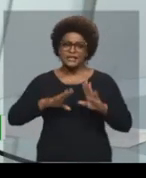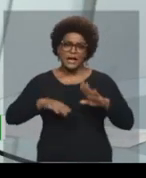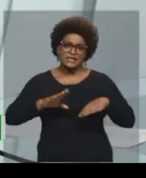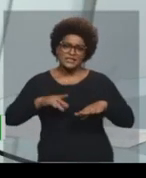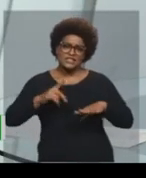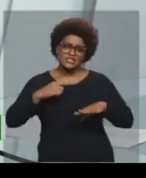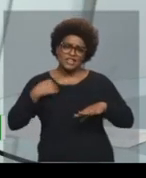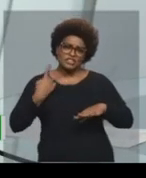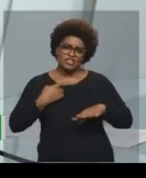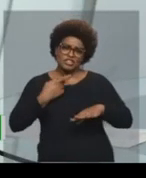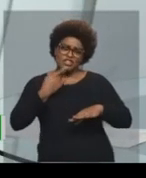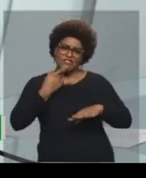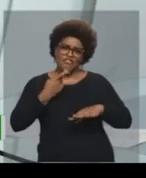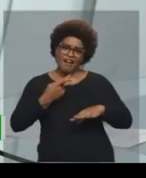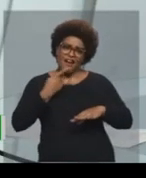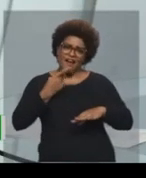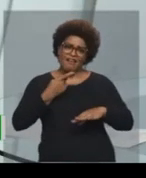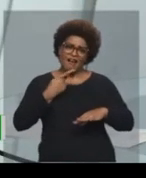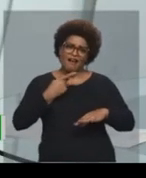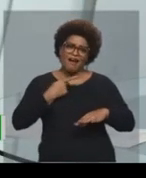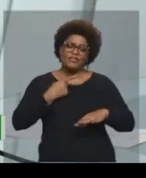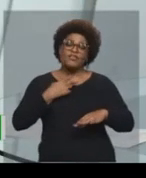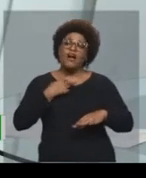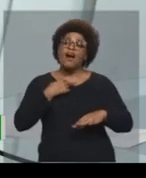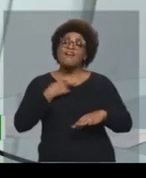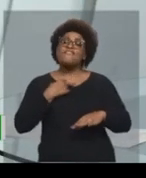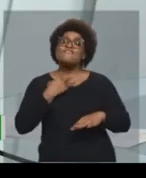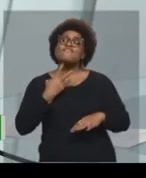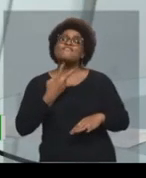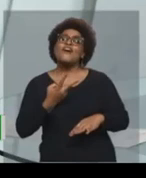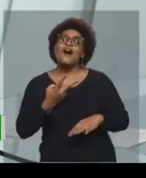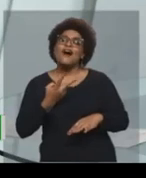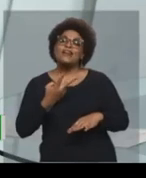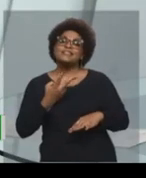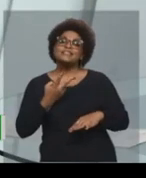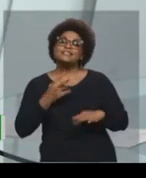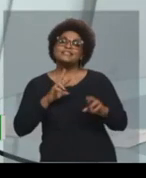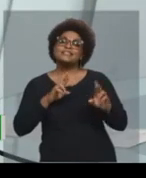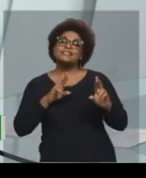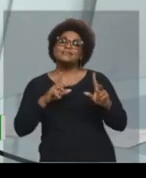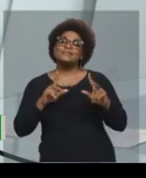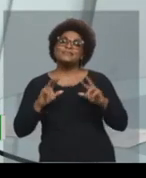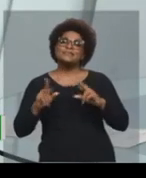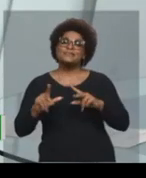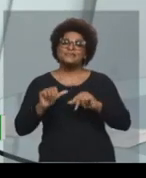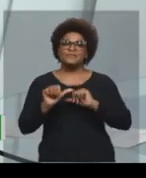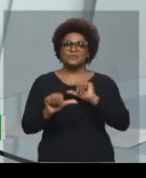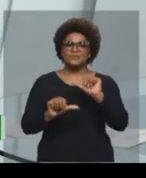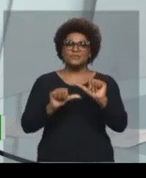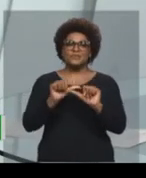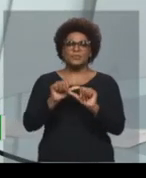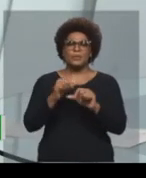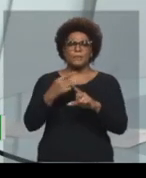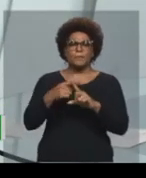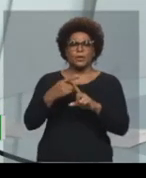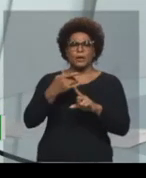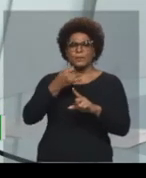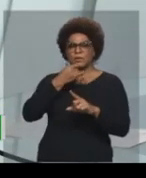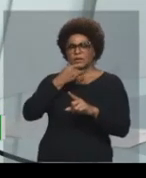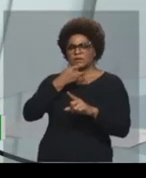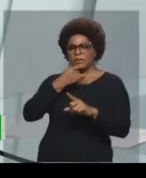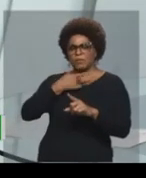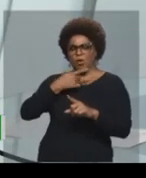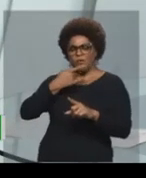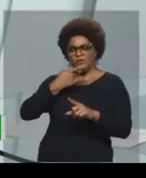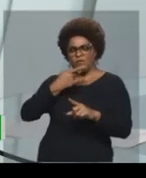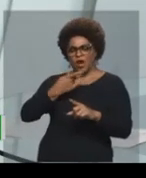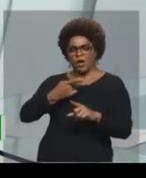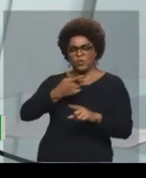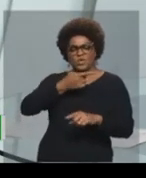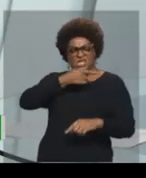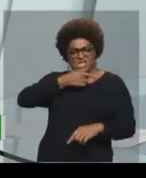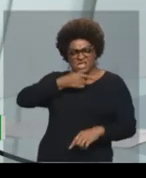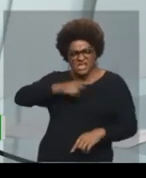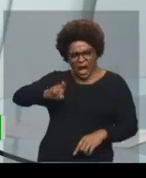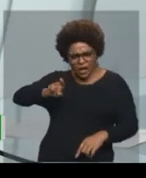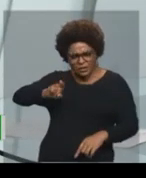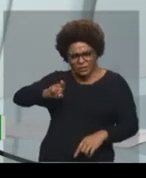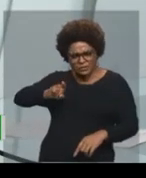falando, a entonação de voz que vai comandar. Porque se eu falo assim, saia daí, é uma ordem. Se eu